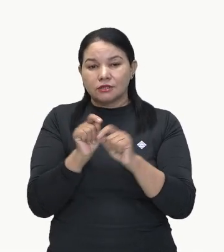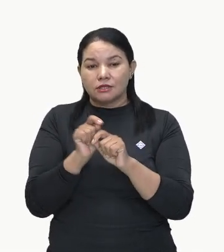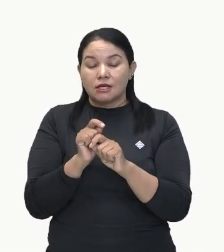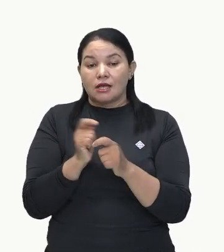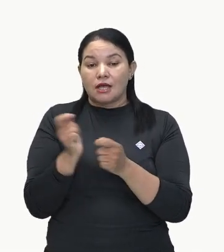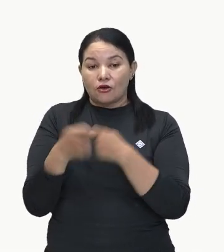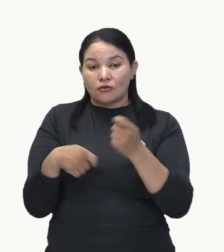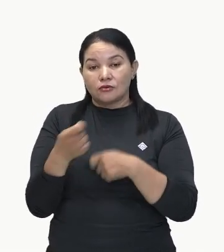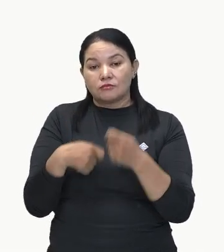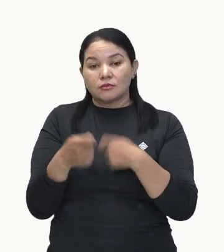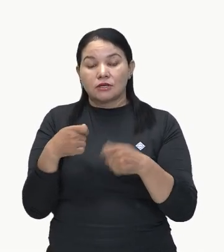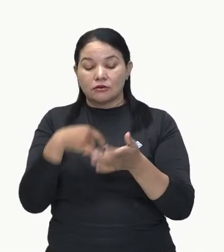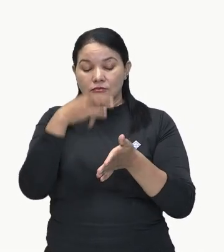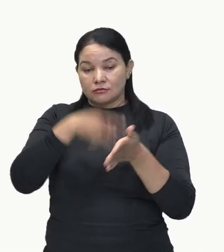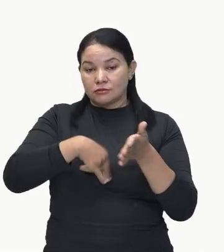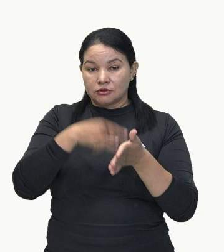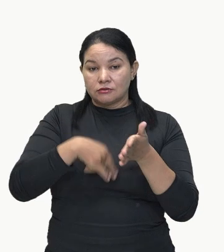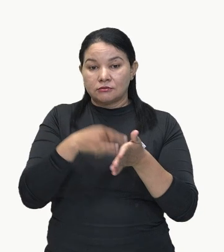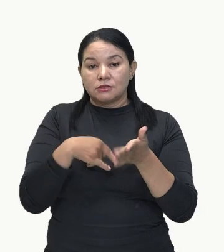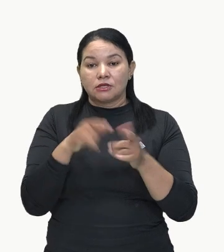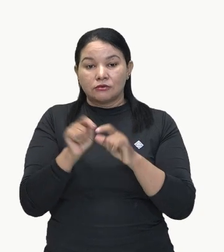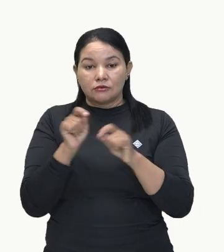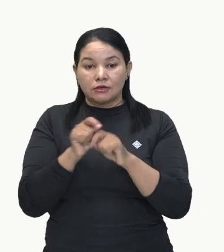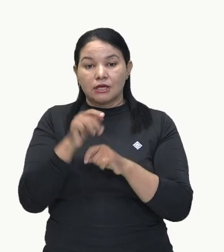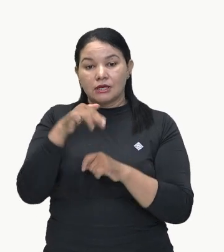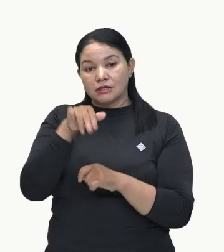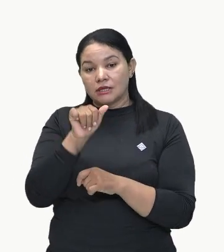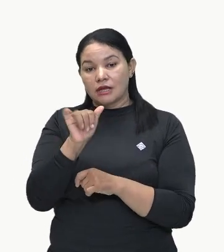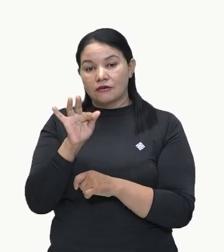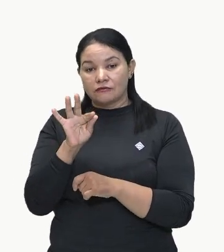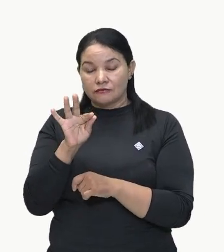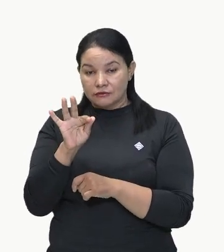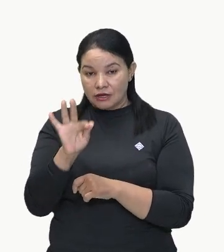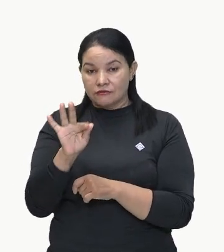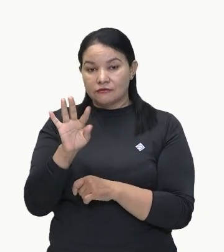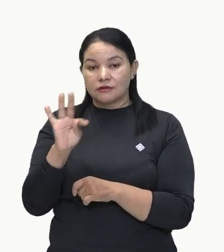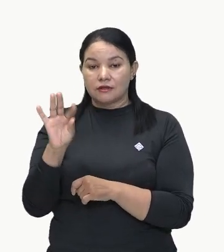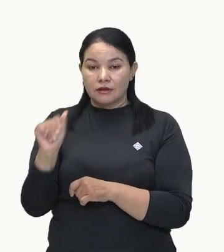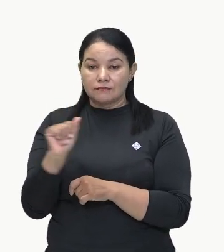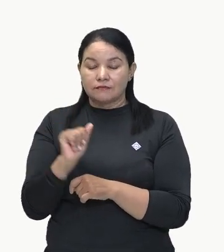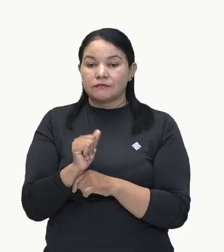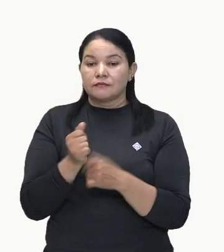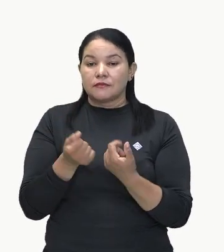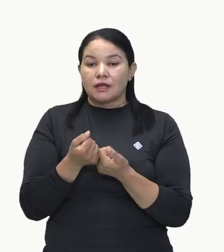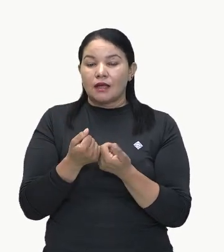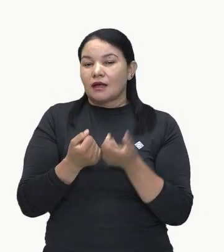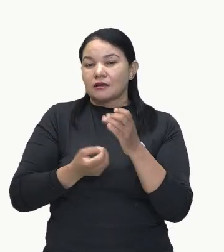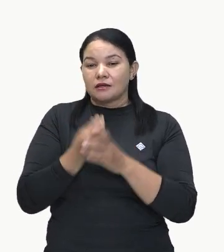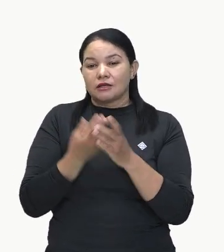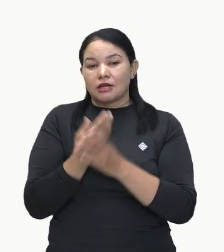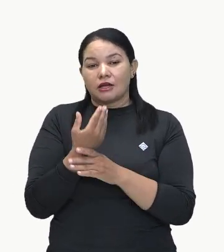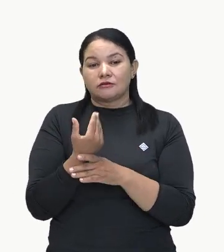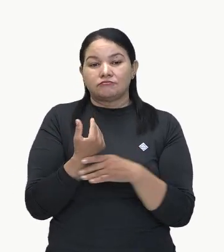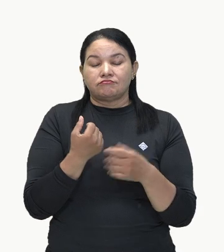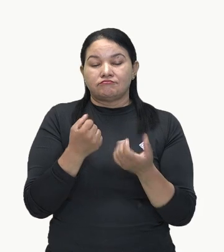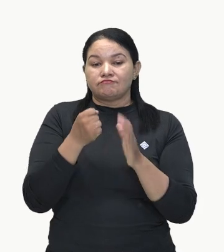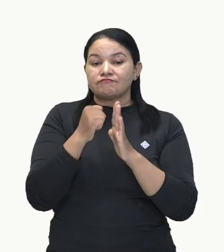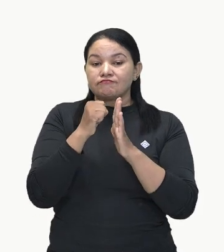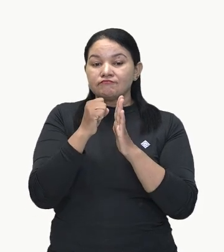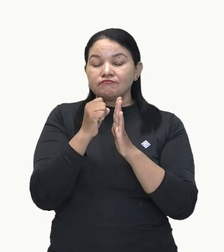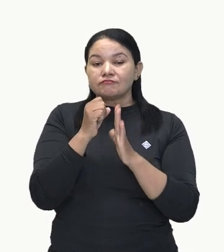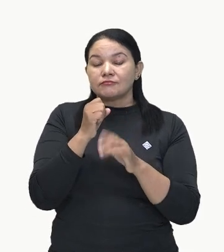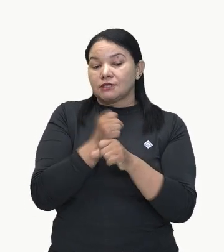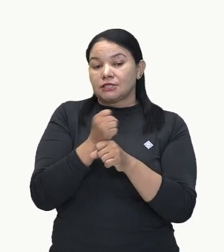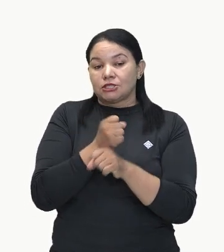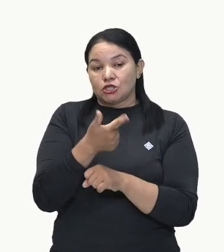Tratado Norte-Americano de Livre Comércio, que é o NAFTA, que está desde a década de 1990 funcionando